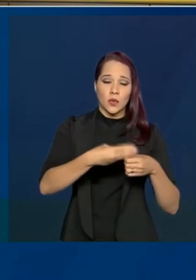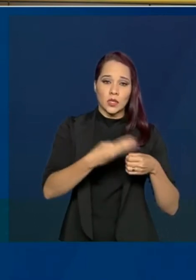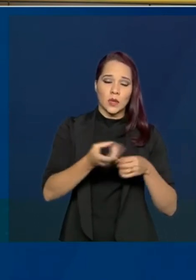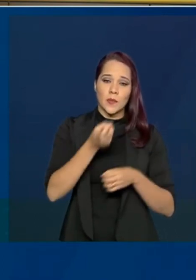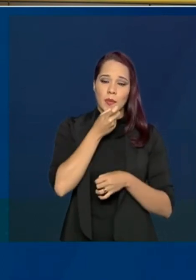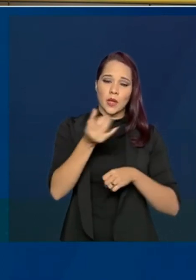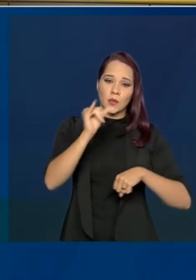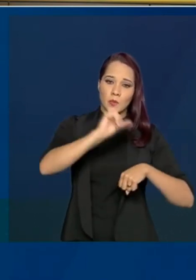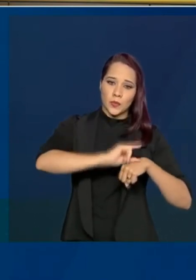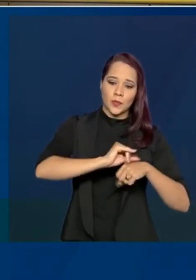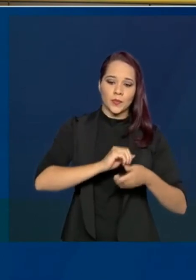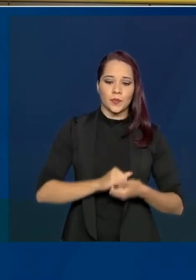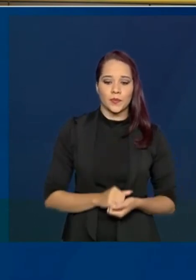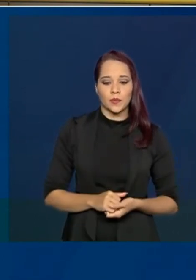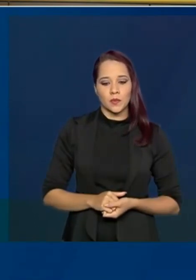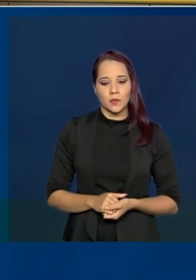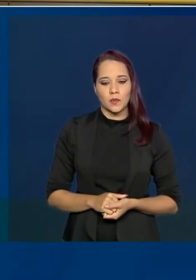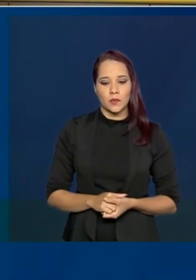região metropolitana. Próximo.